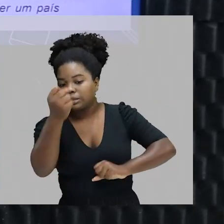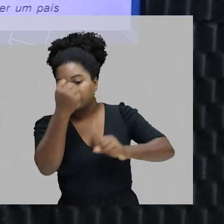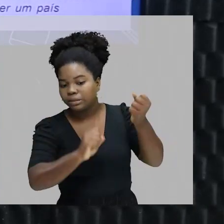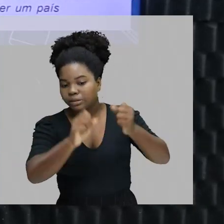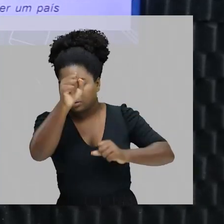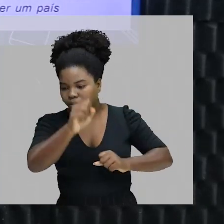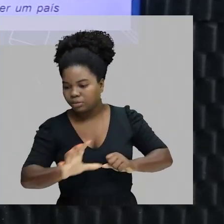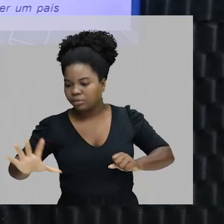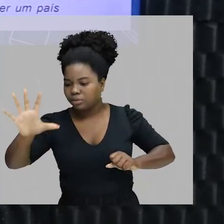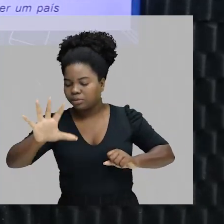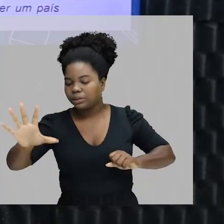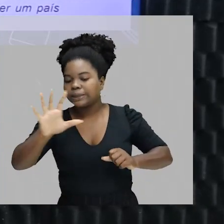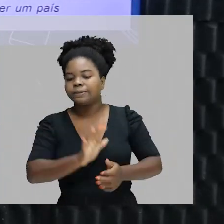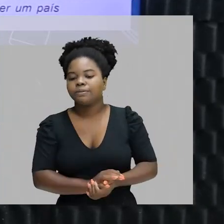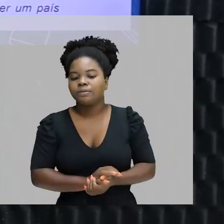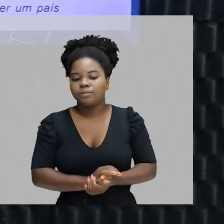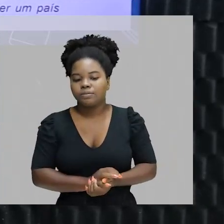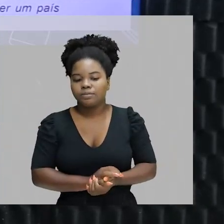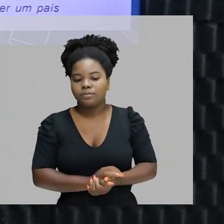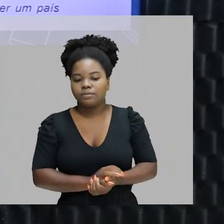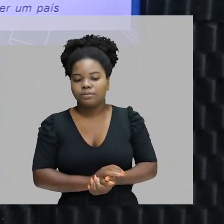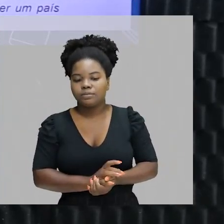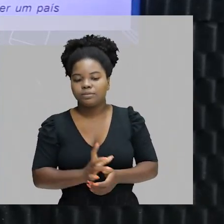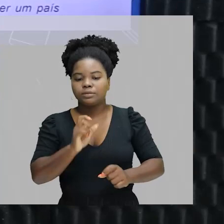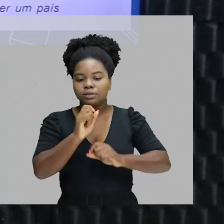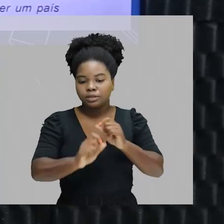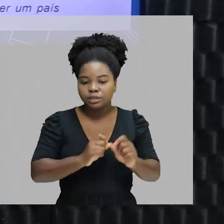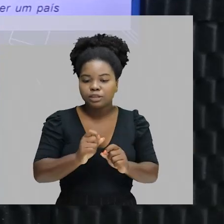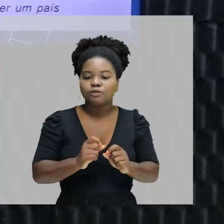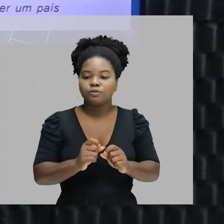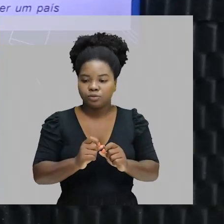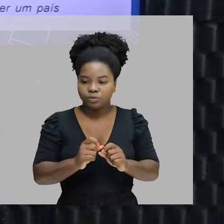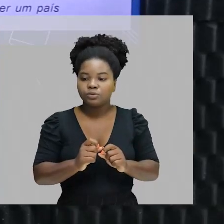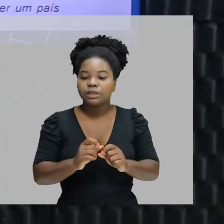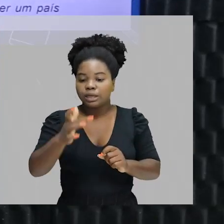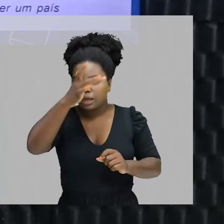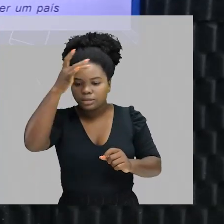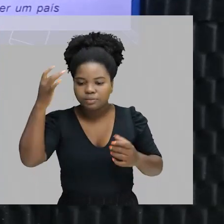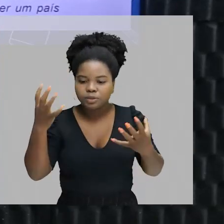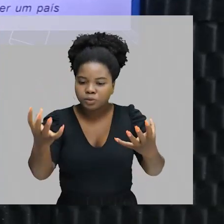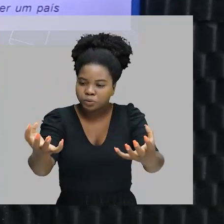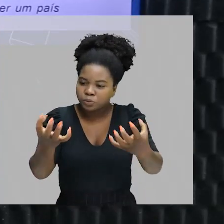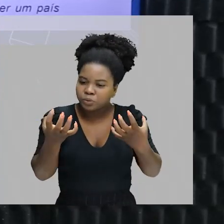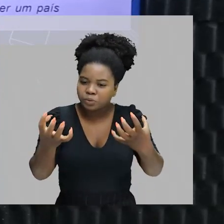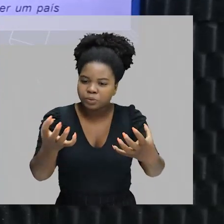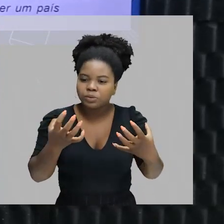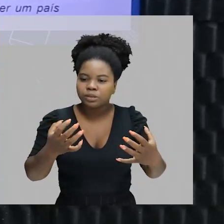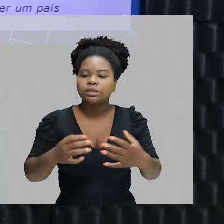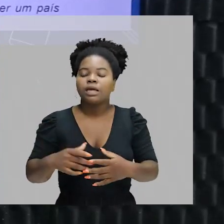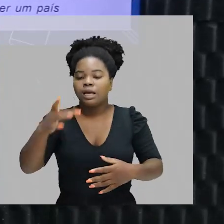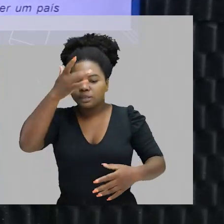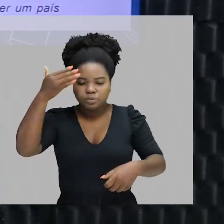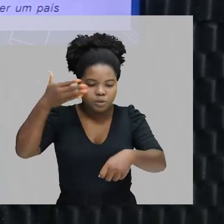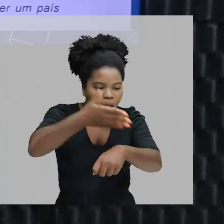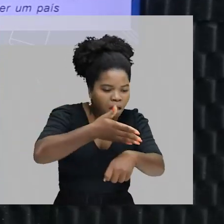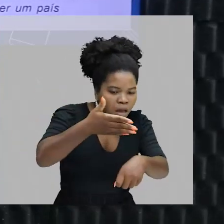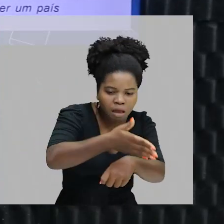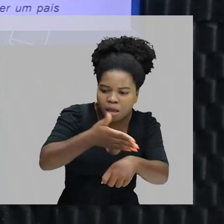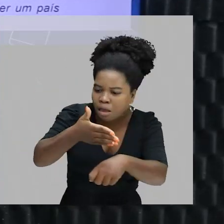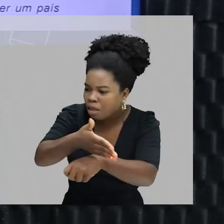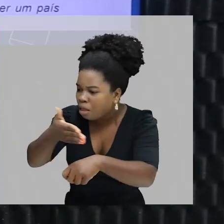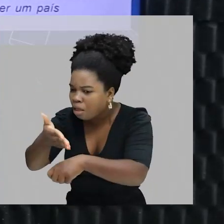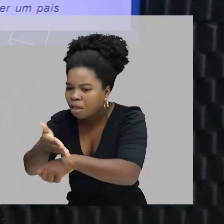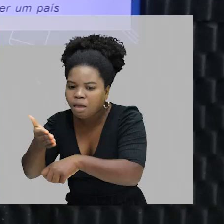por consequência, ela vai se tornar um grande polo de atratividade populacional. Ela vai começar a ter a intensificação do